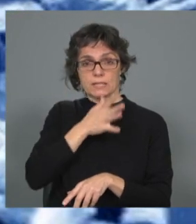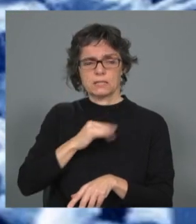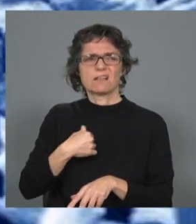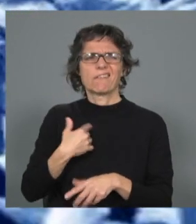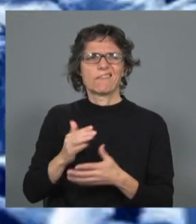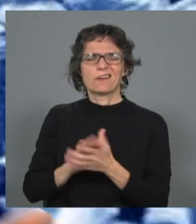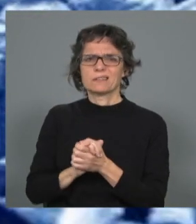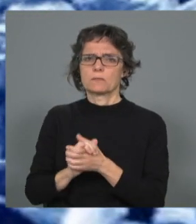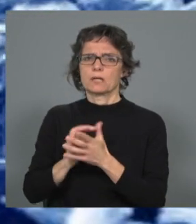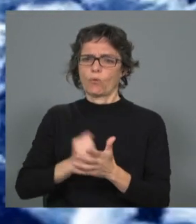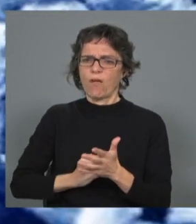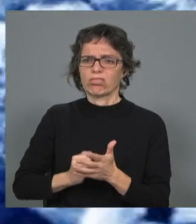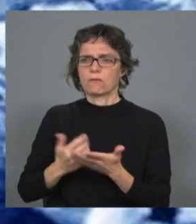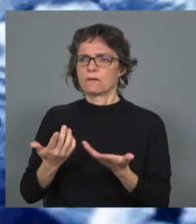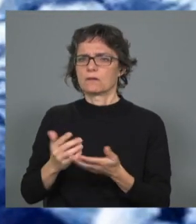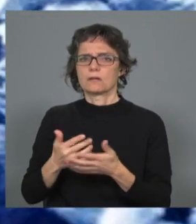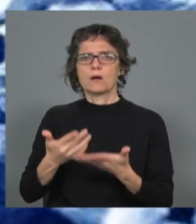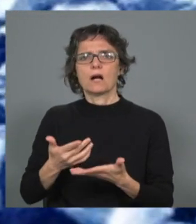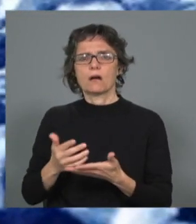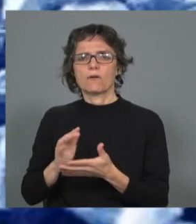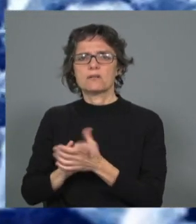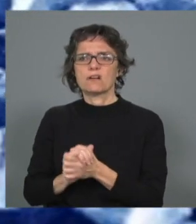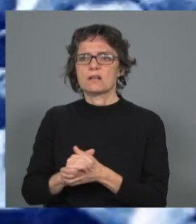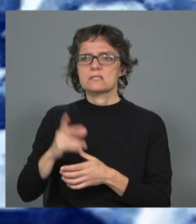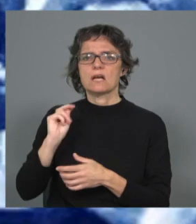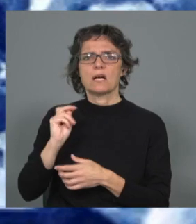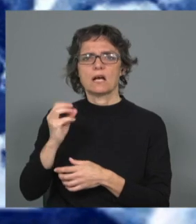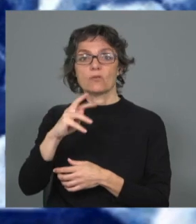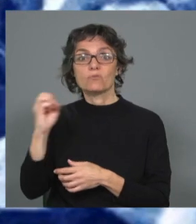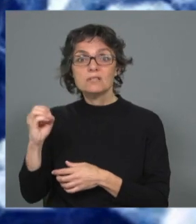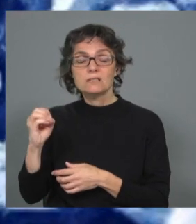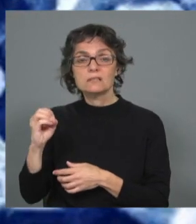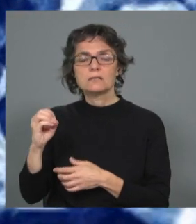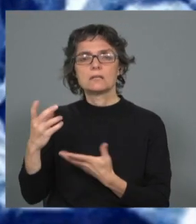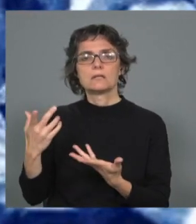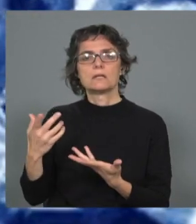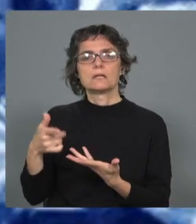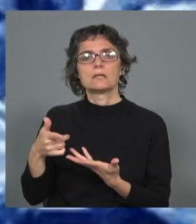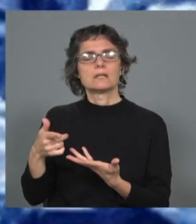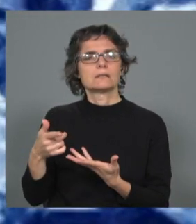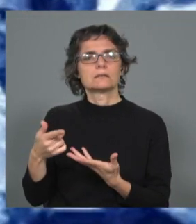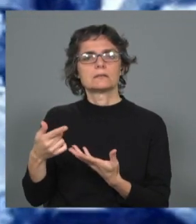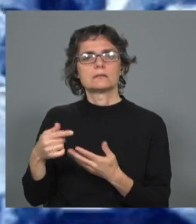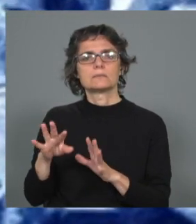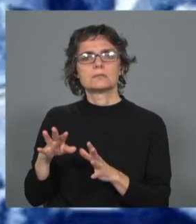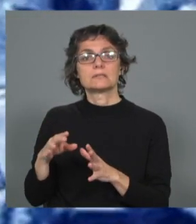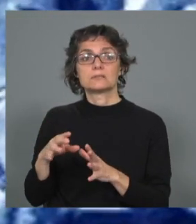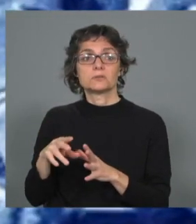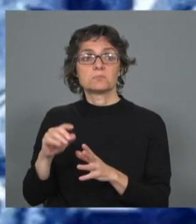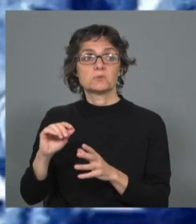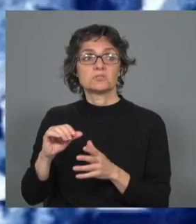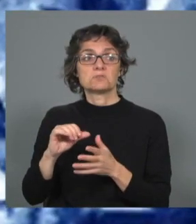casamento católico e agora estou casada há 30 anos e nunca mais nunca mais fui a uma igreja. Eu